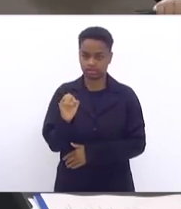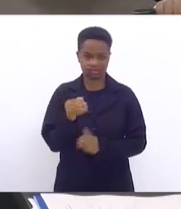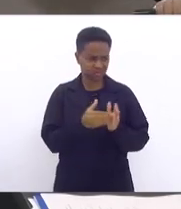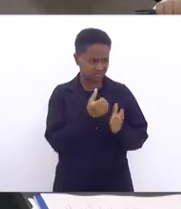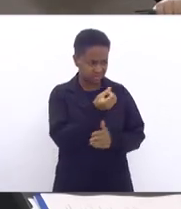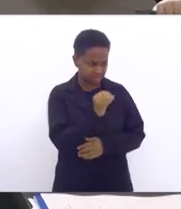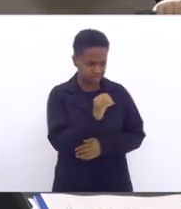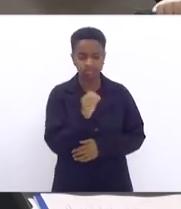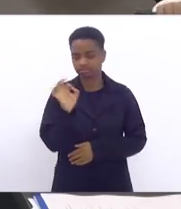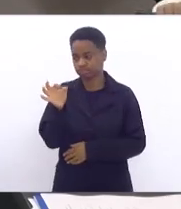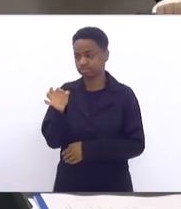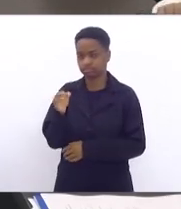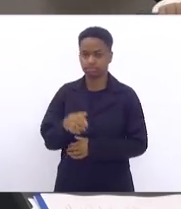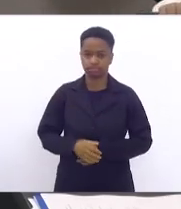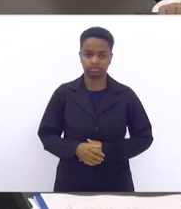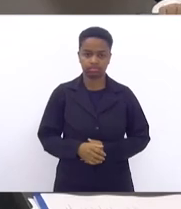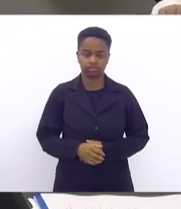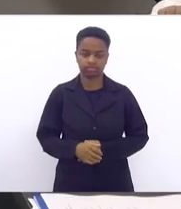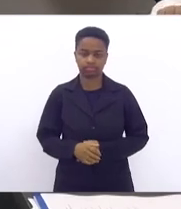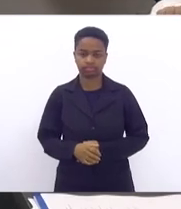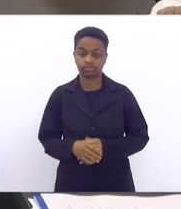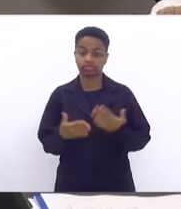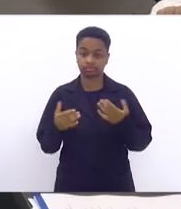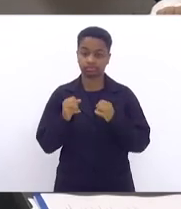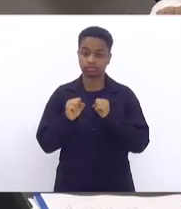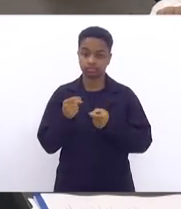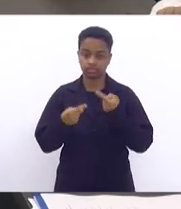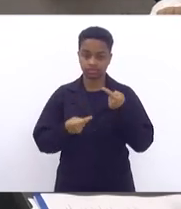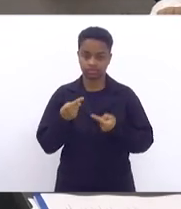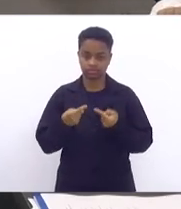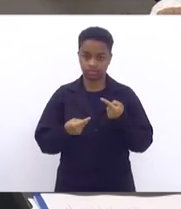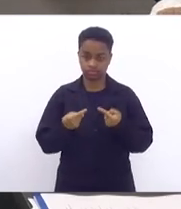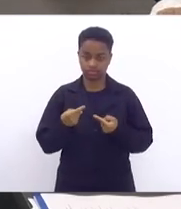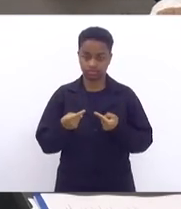Yeah. Tá bom. Então, em discussão...